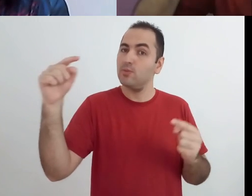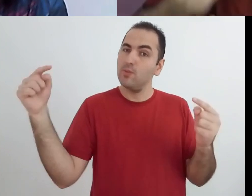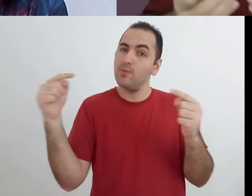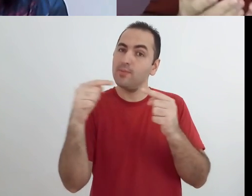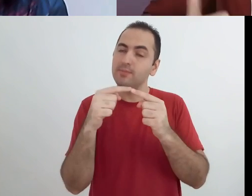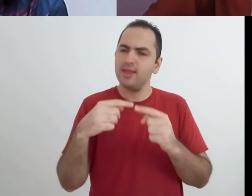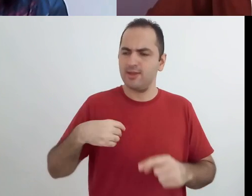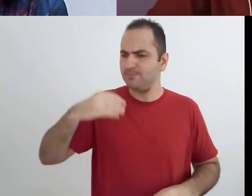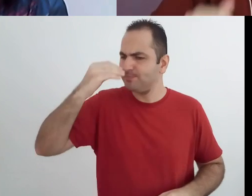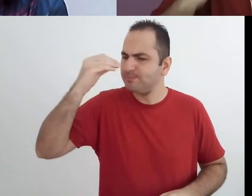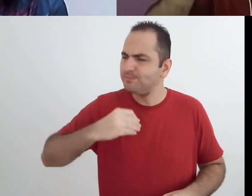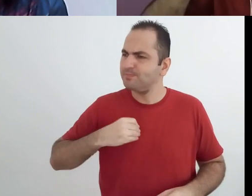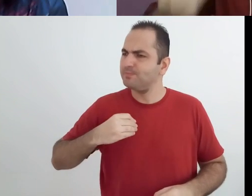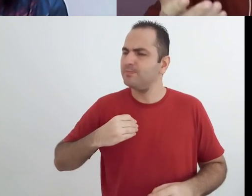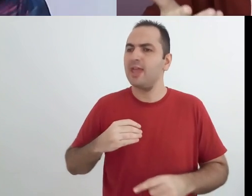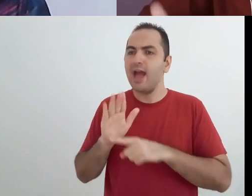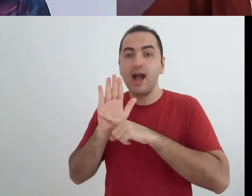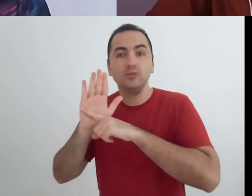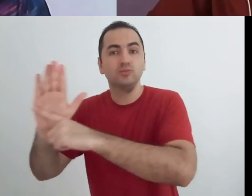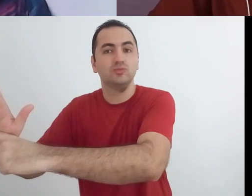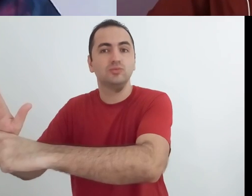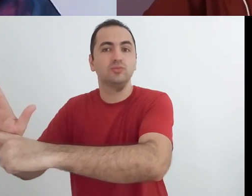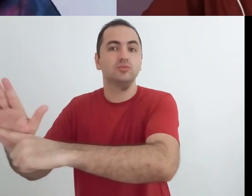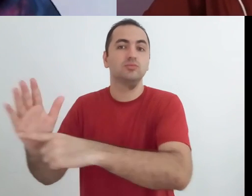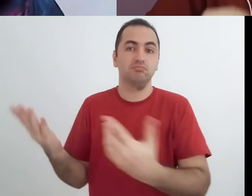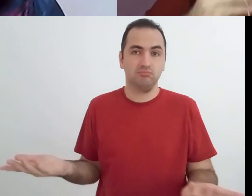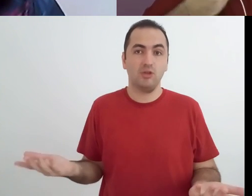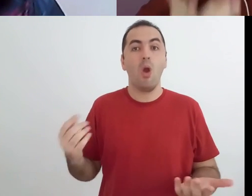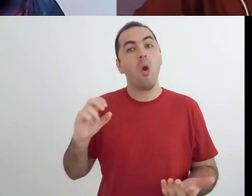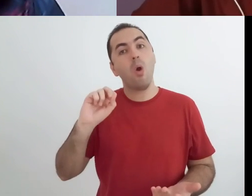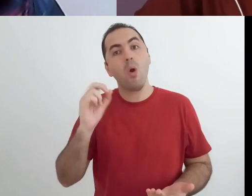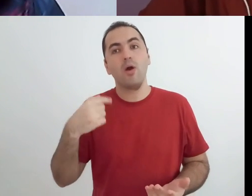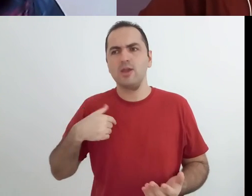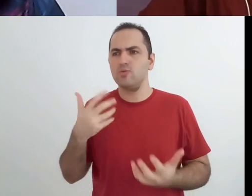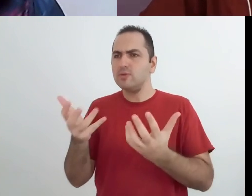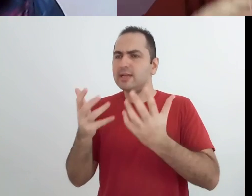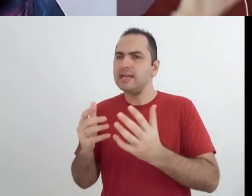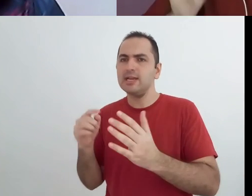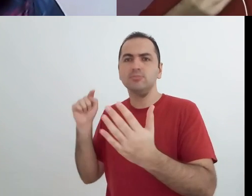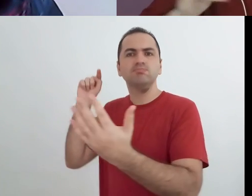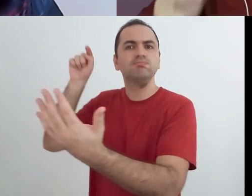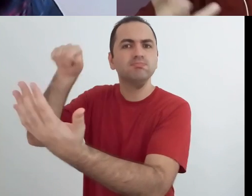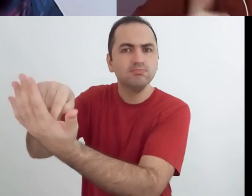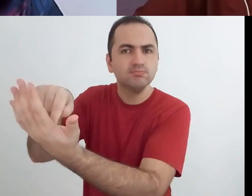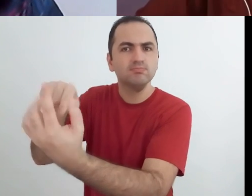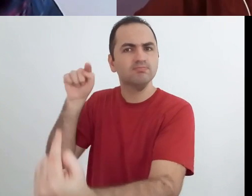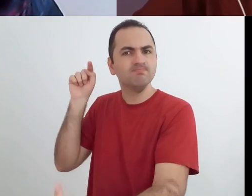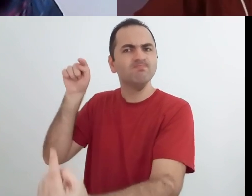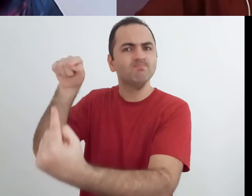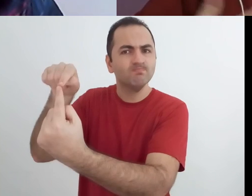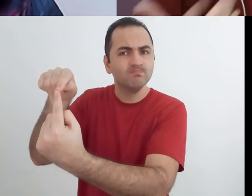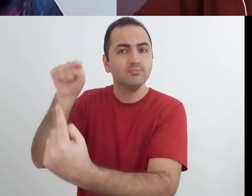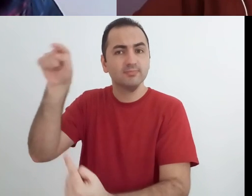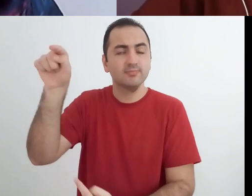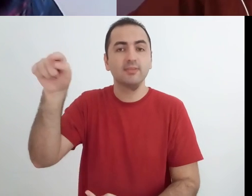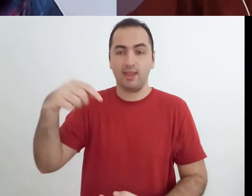abnegar para conseguir algo ou para ajudar alguém. Então, é muito interessante, né, essas ideias assim que os sinais